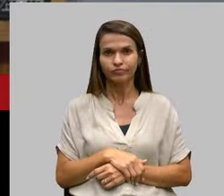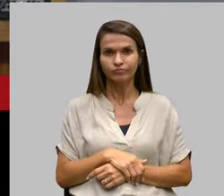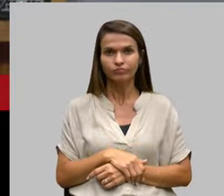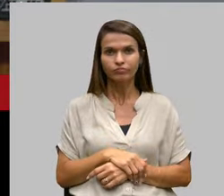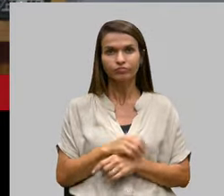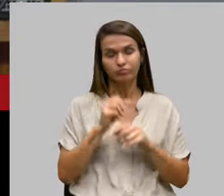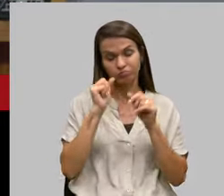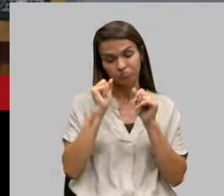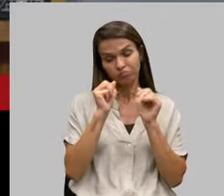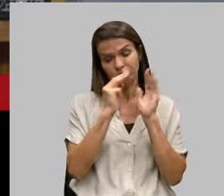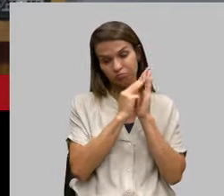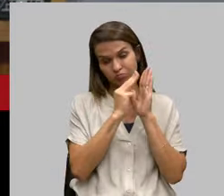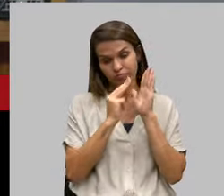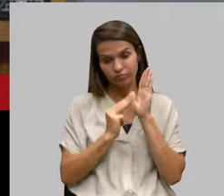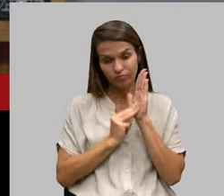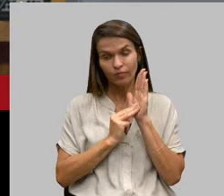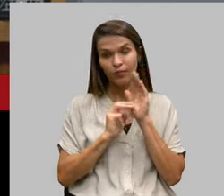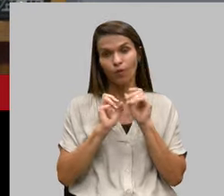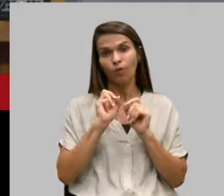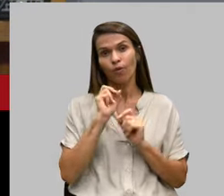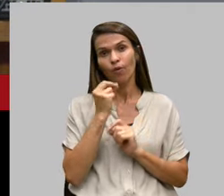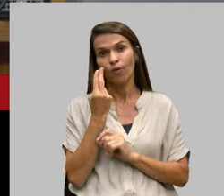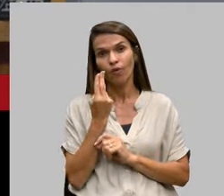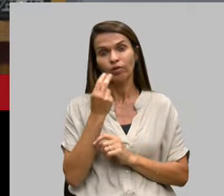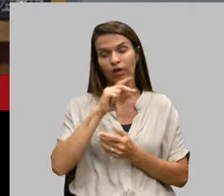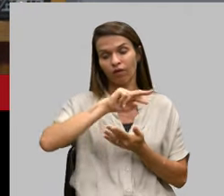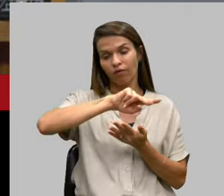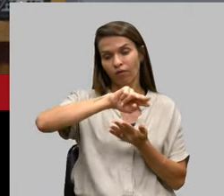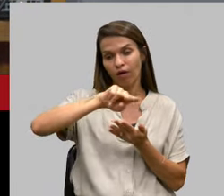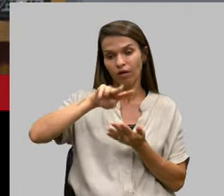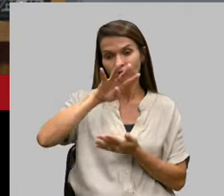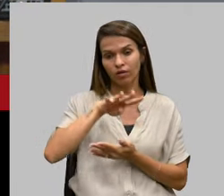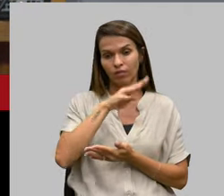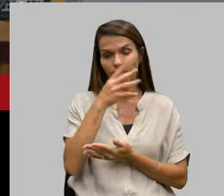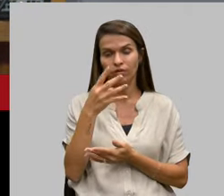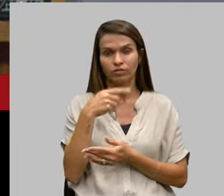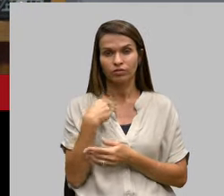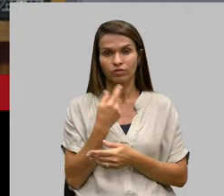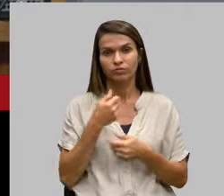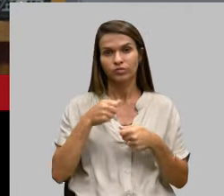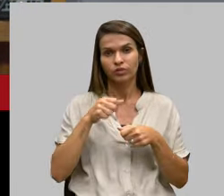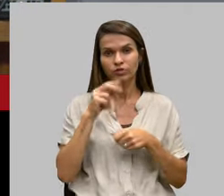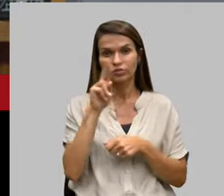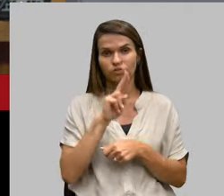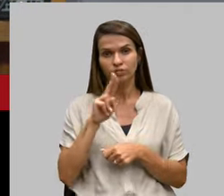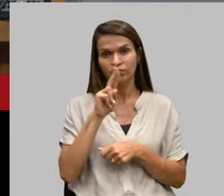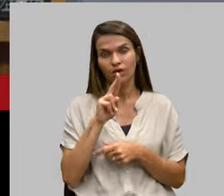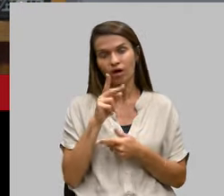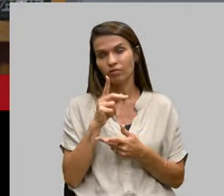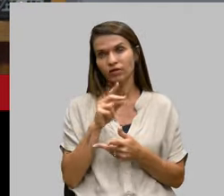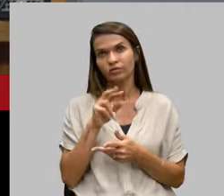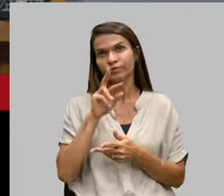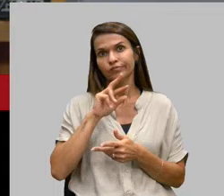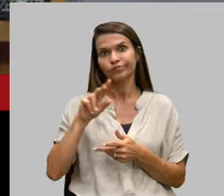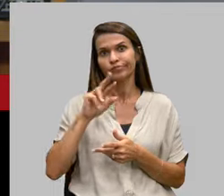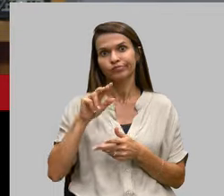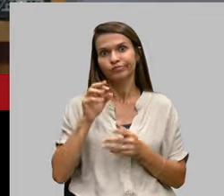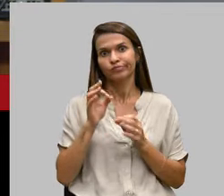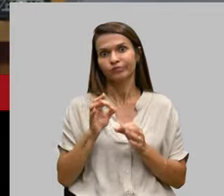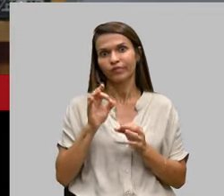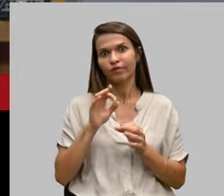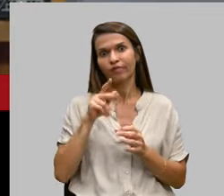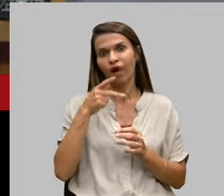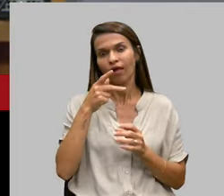método mas também pode ser na questão das várias tabelas que nós temos que usar mas não justifica até três vezes ISO ô João e me permite